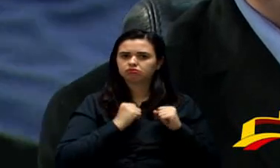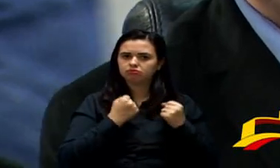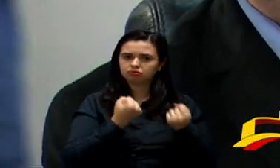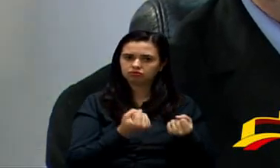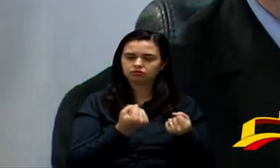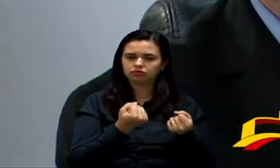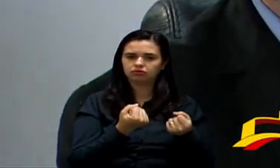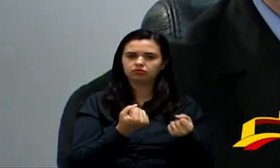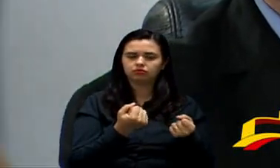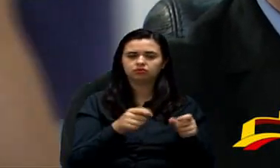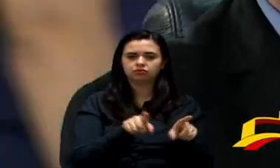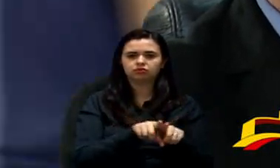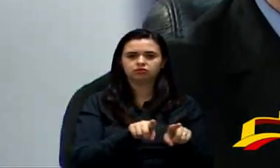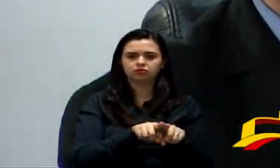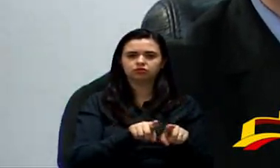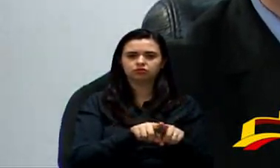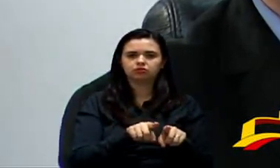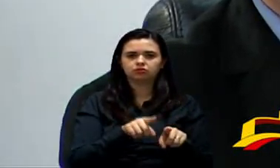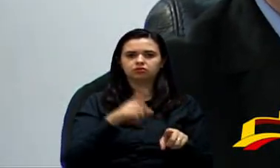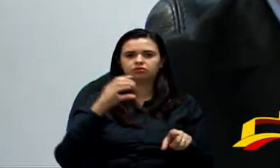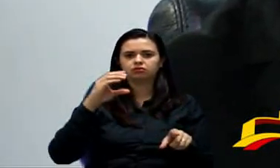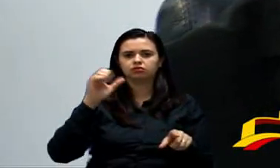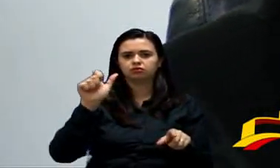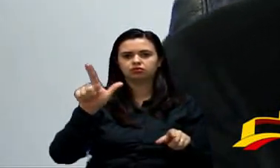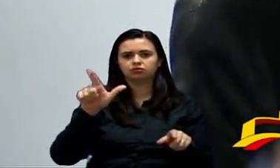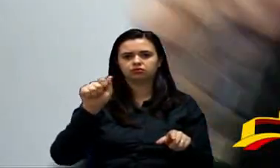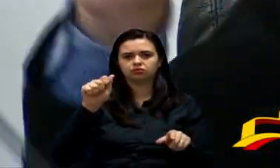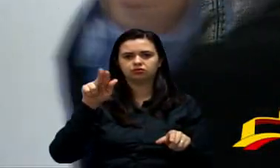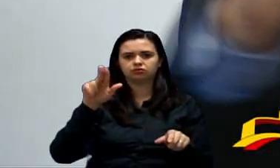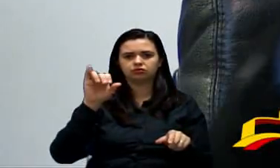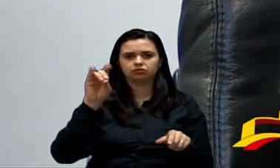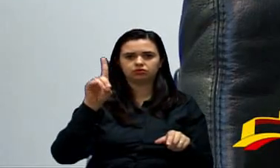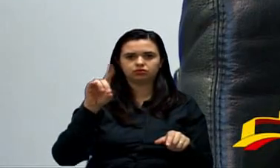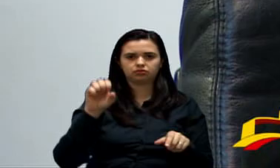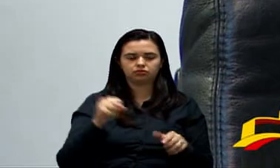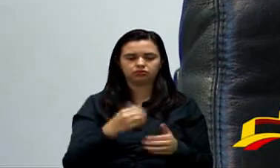também. Então, é isso que eu queria justificar e agradeço a todos.